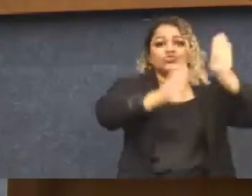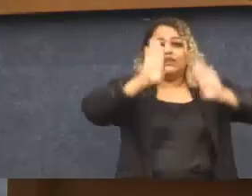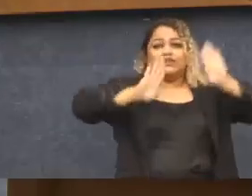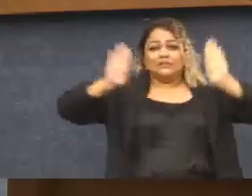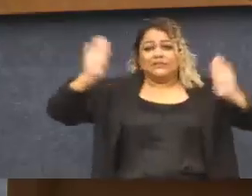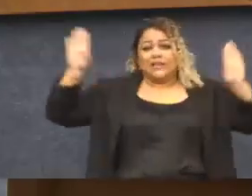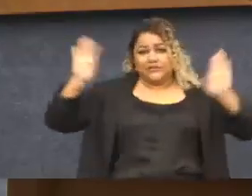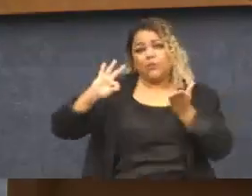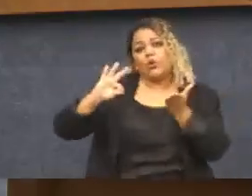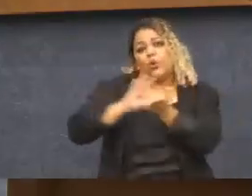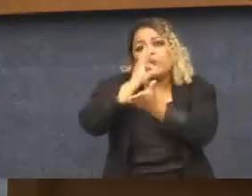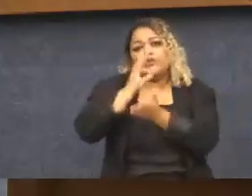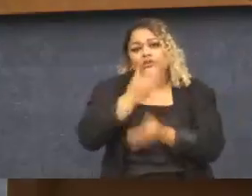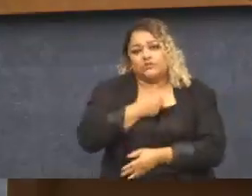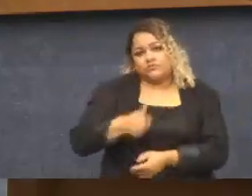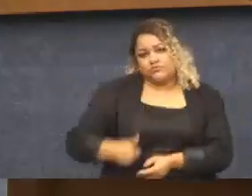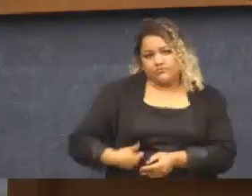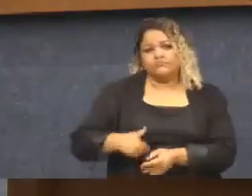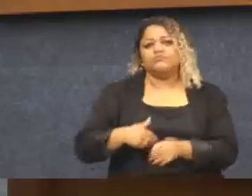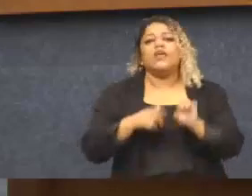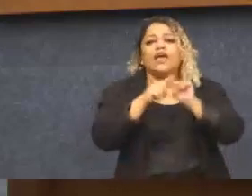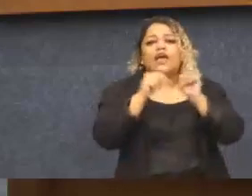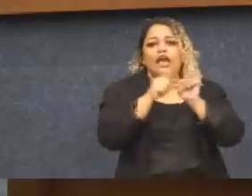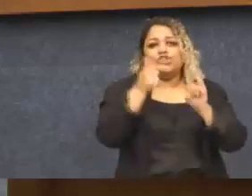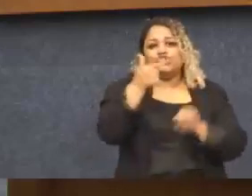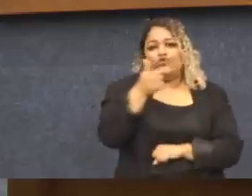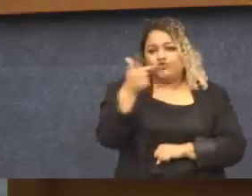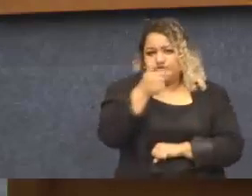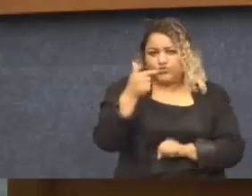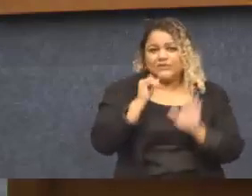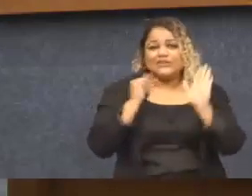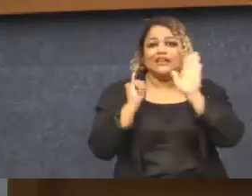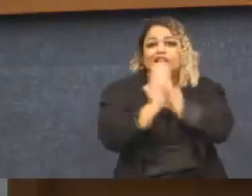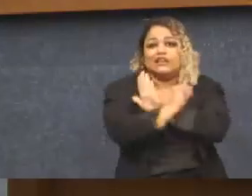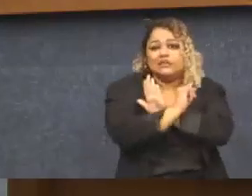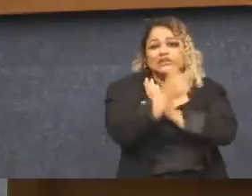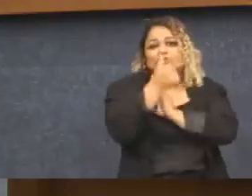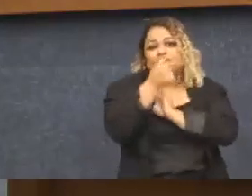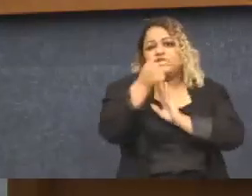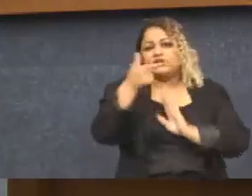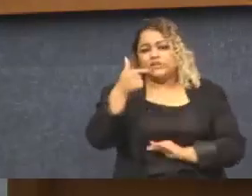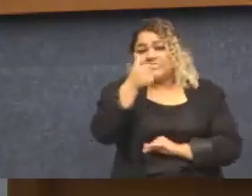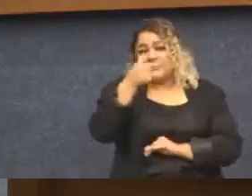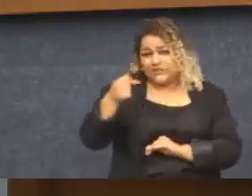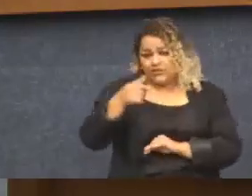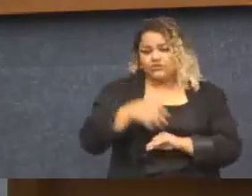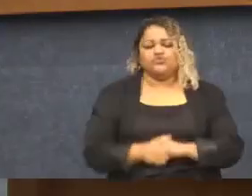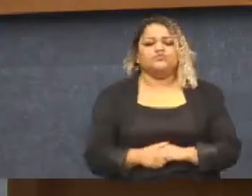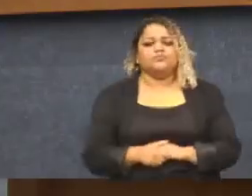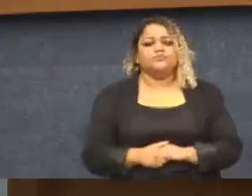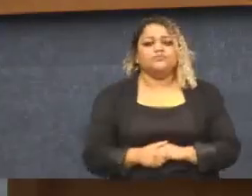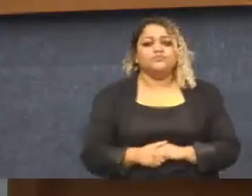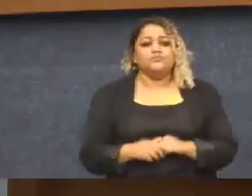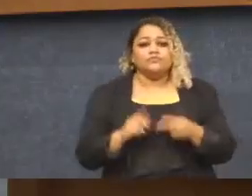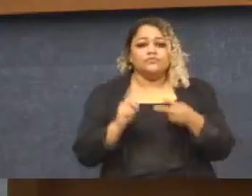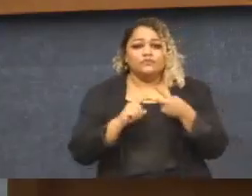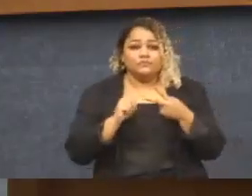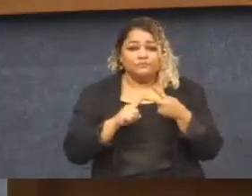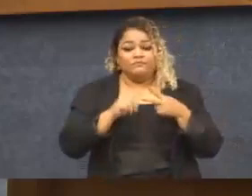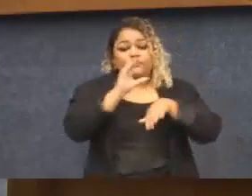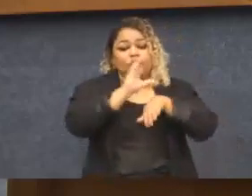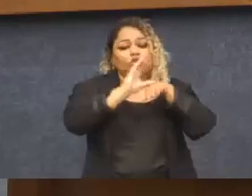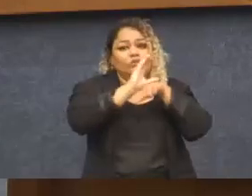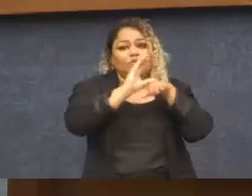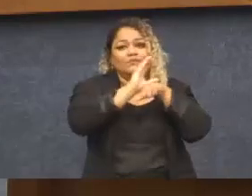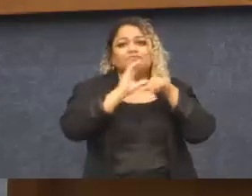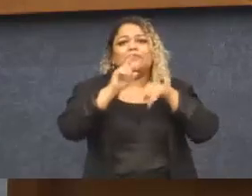pública, conforme o artigo 22, inciso 27. Inconstitucionalidade material. Incorre porque o projeto